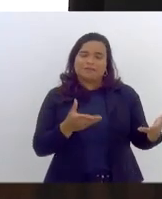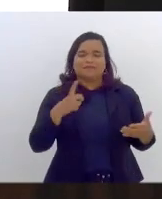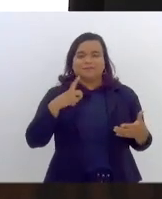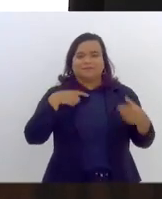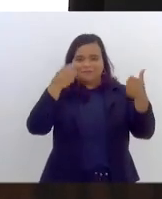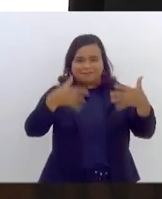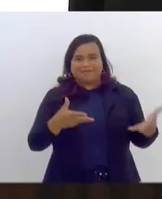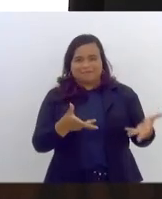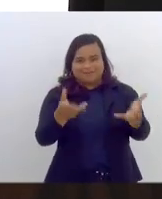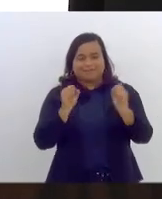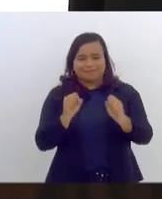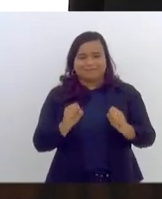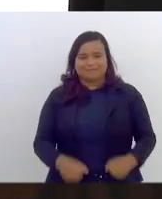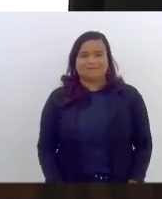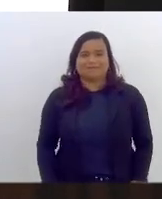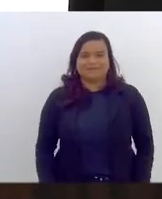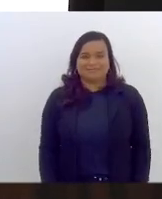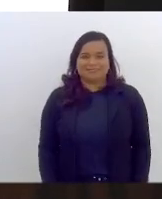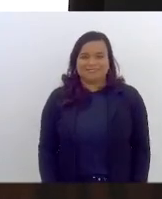fala.